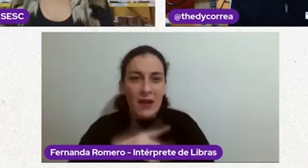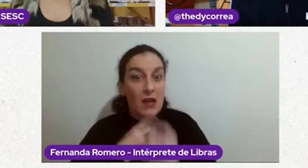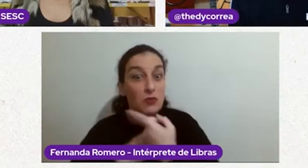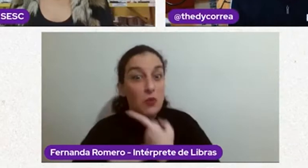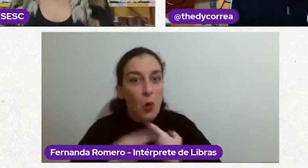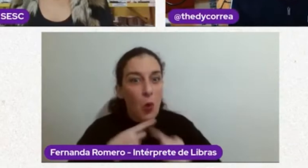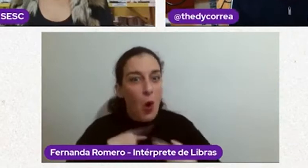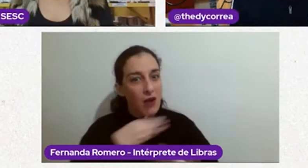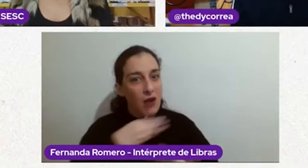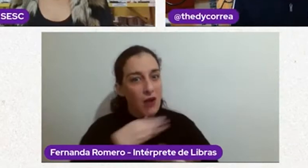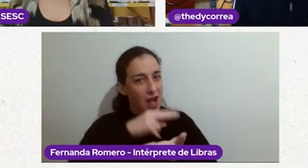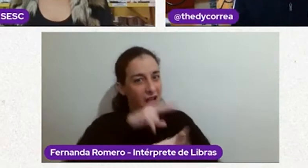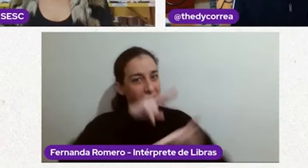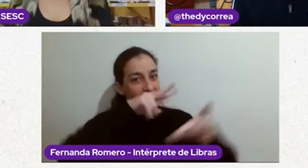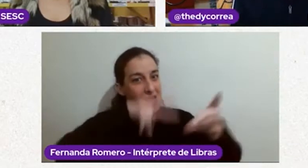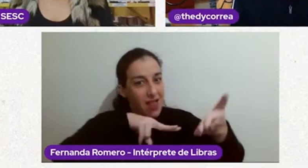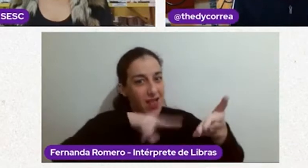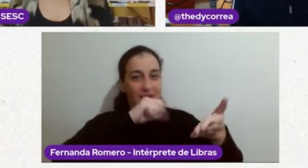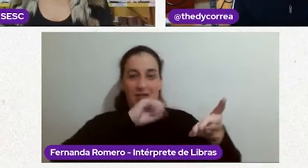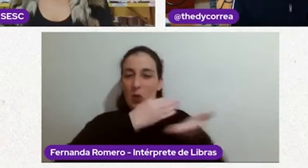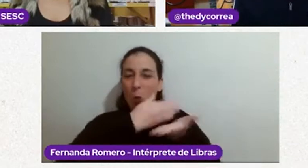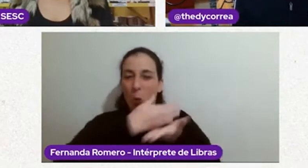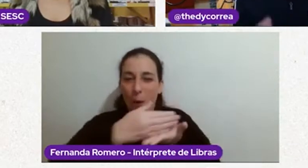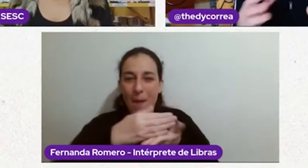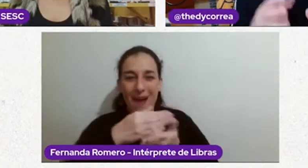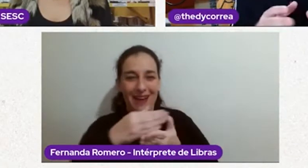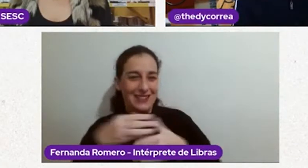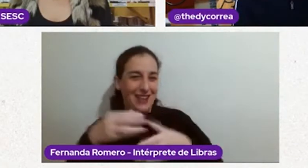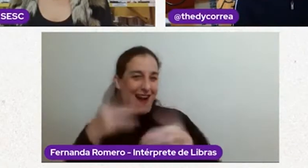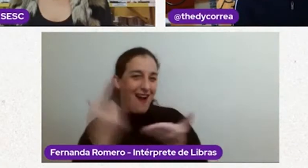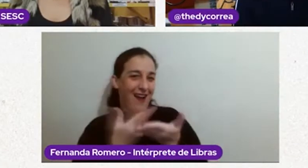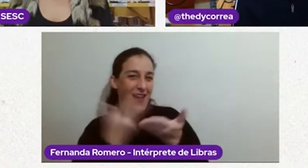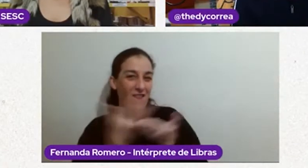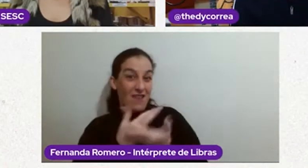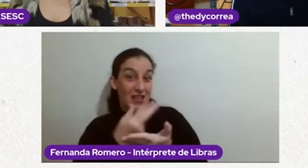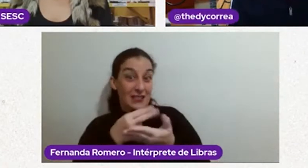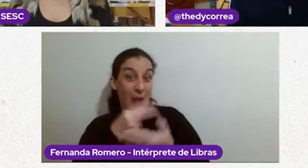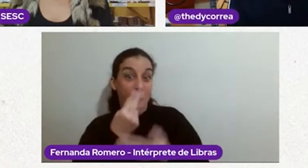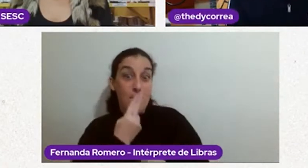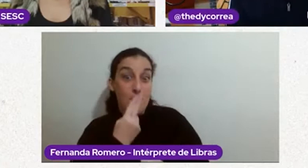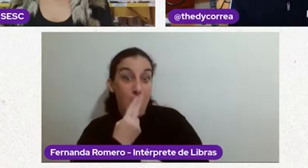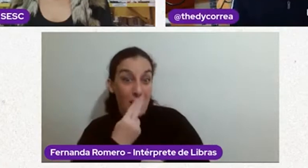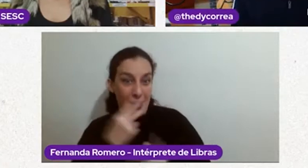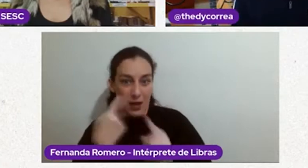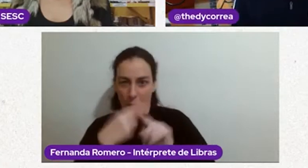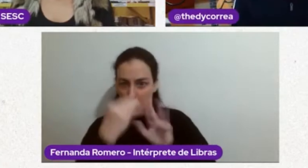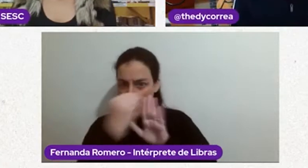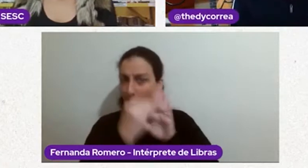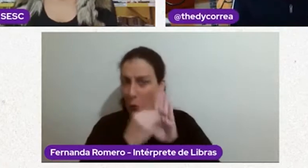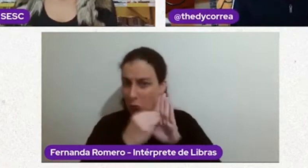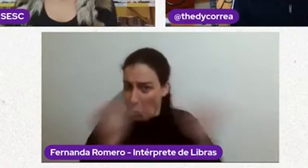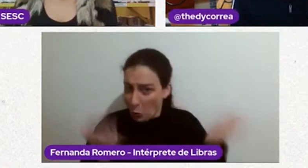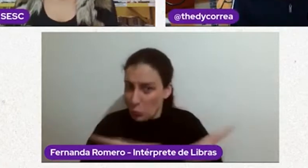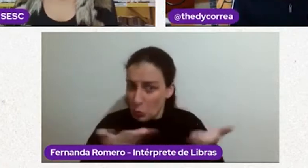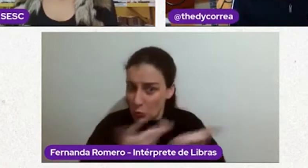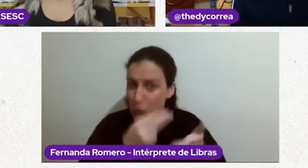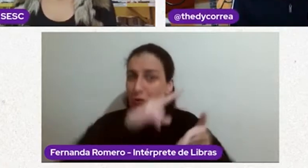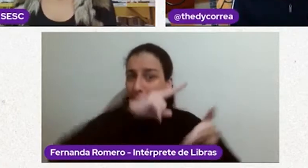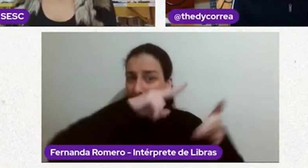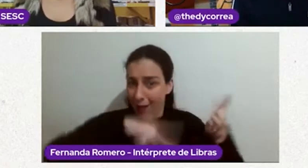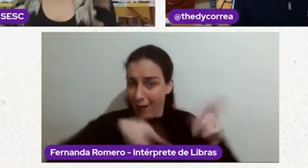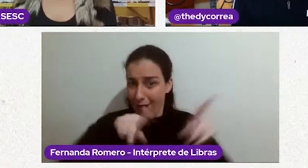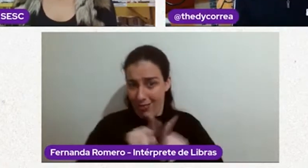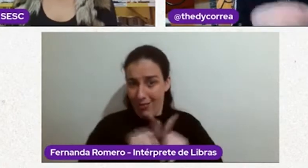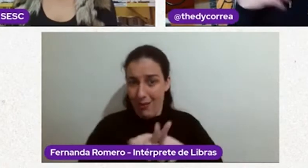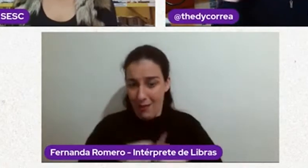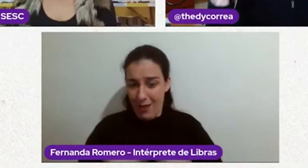leitura quando começam a ler a Turma da Mônica. Porque até o conteúdo, ele é um conteúdo que estimula a leitura, né?